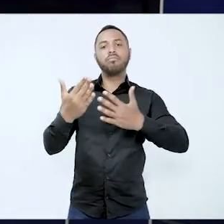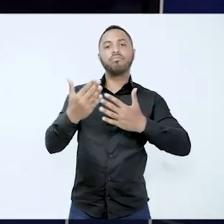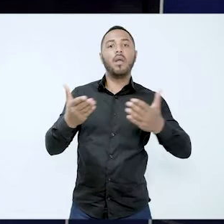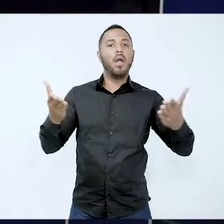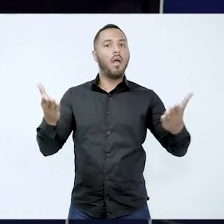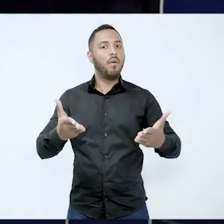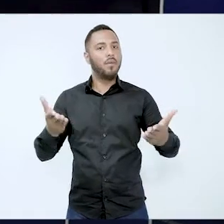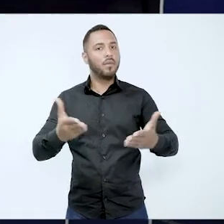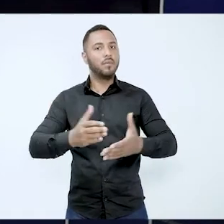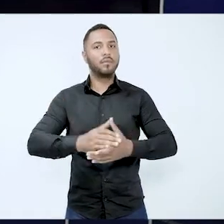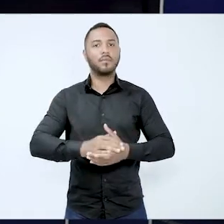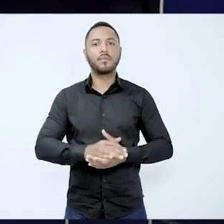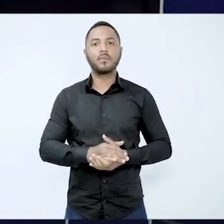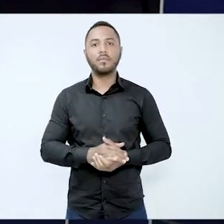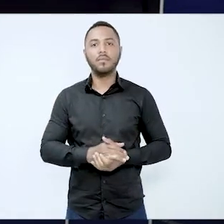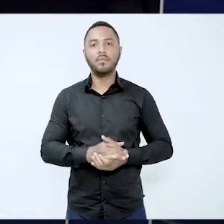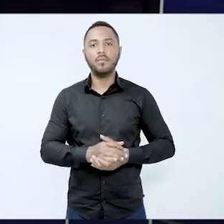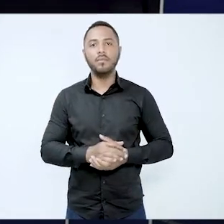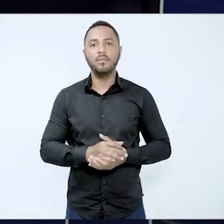comparação.